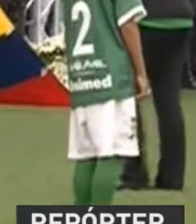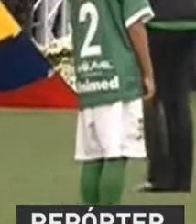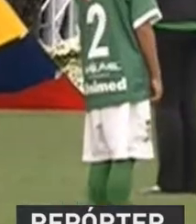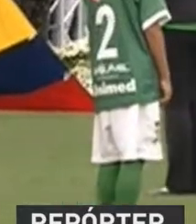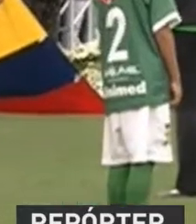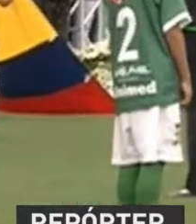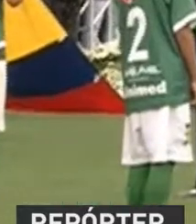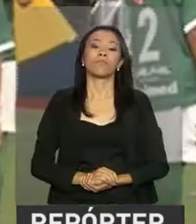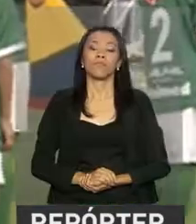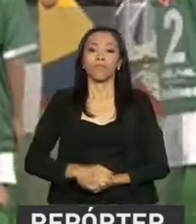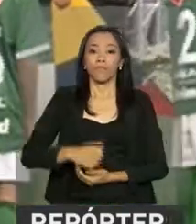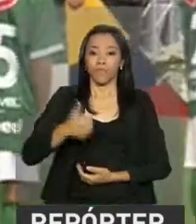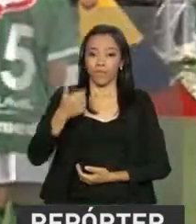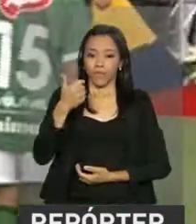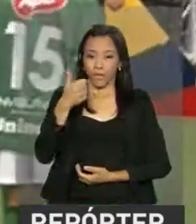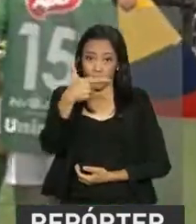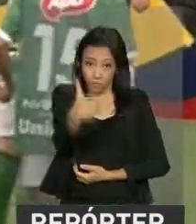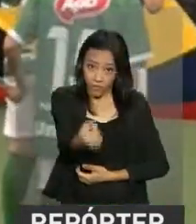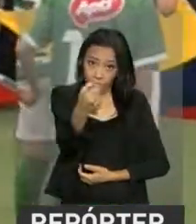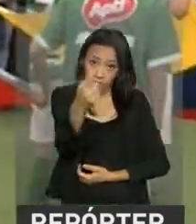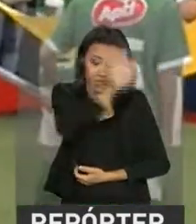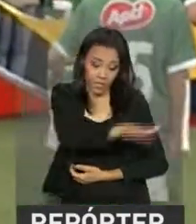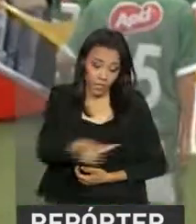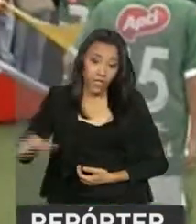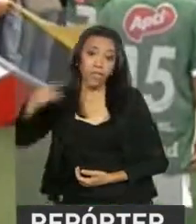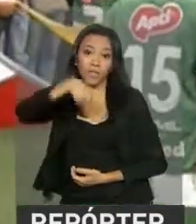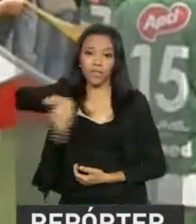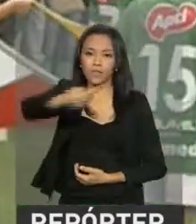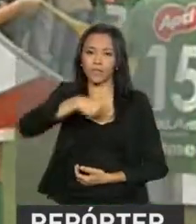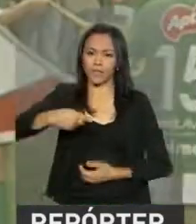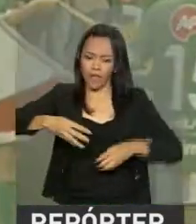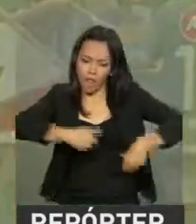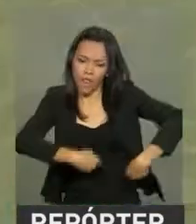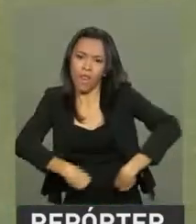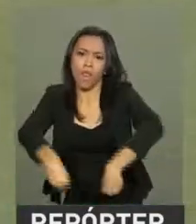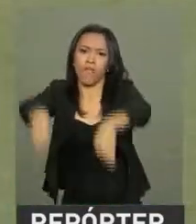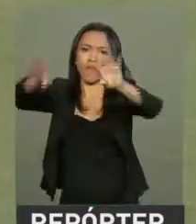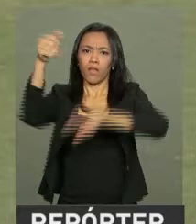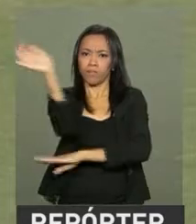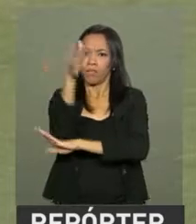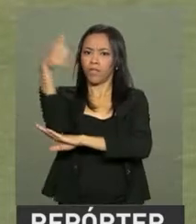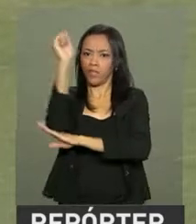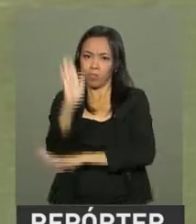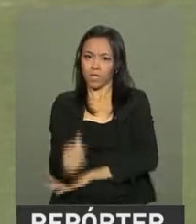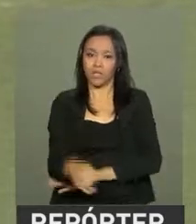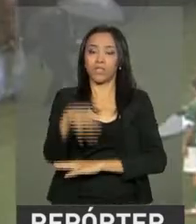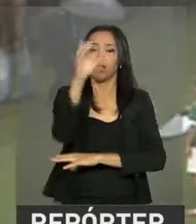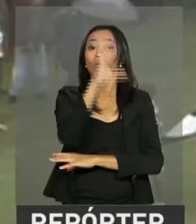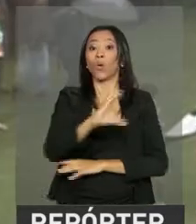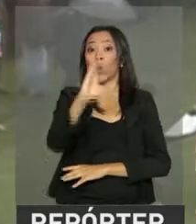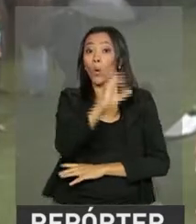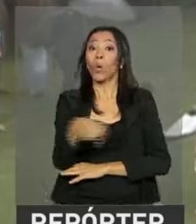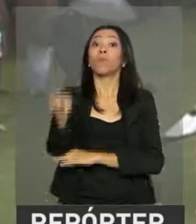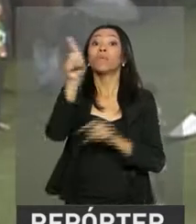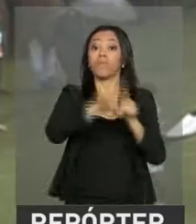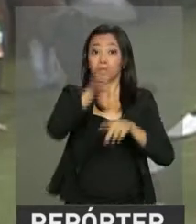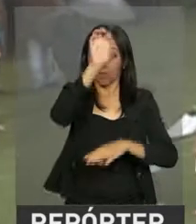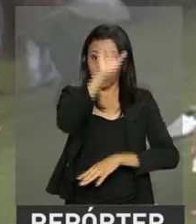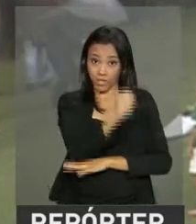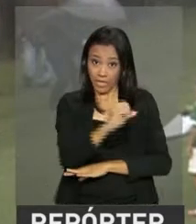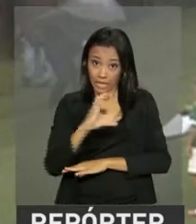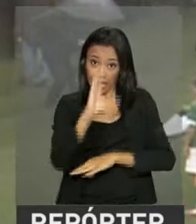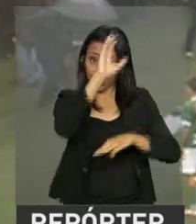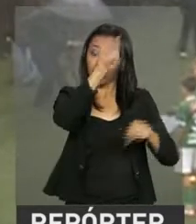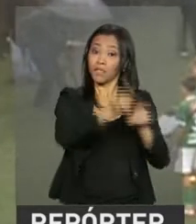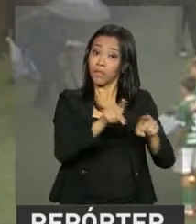20 crianças da escolinha de base da Chapecoense levaram as bandeiras do Brasil, da Colômbia, de Santa Catarina, Chapecó